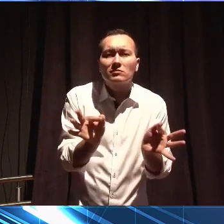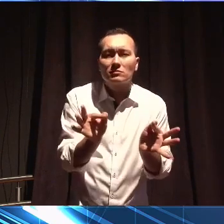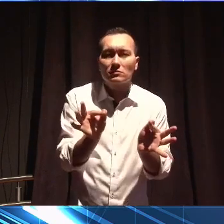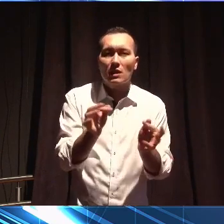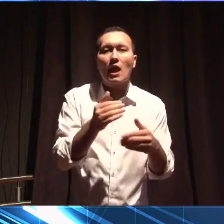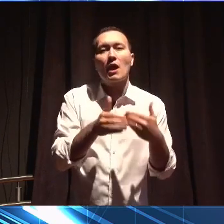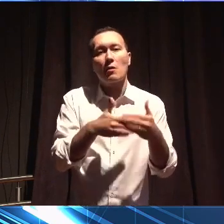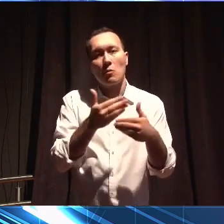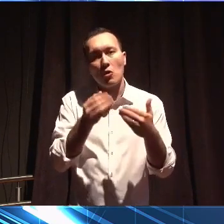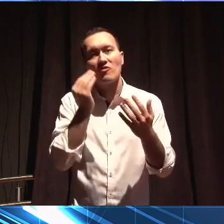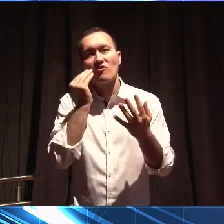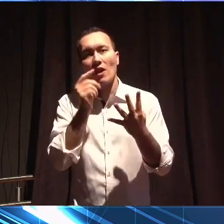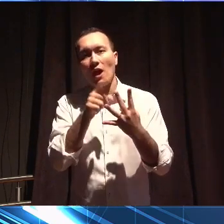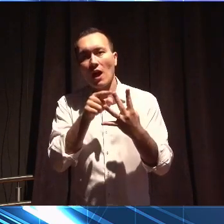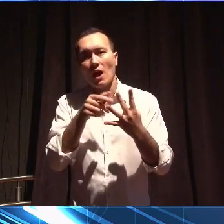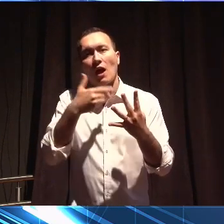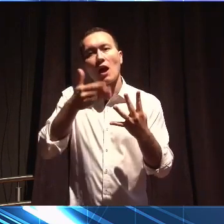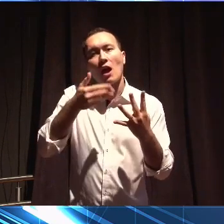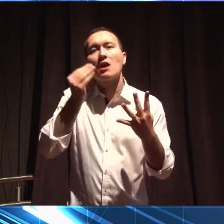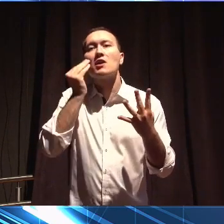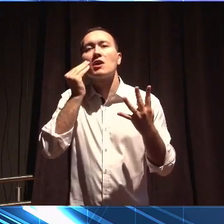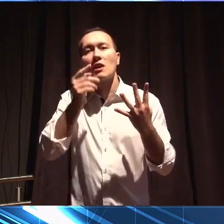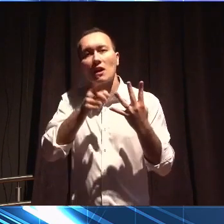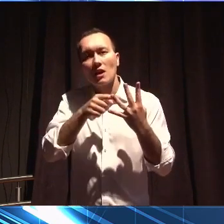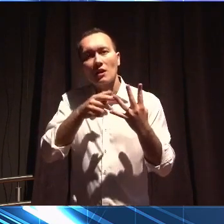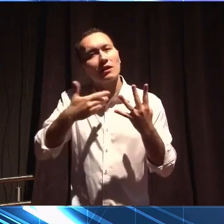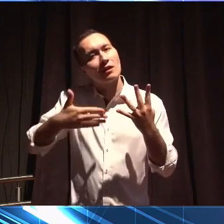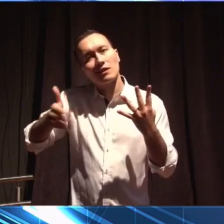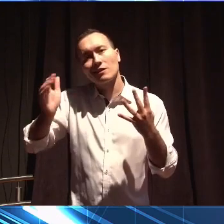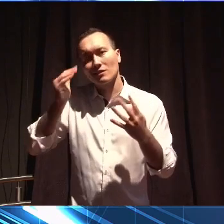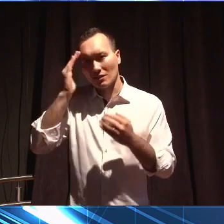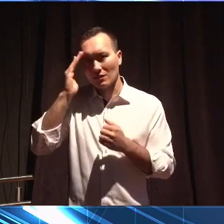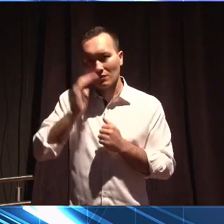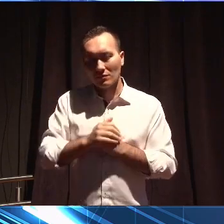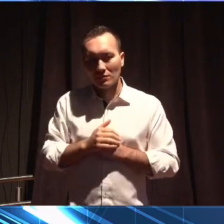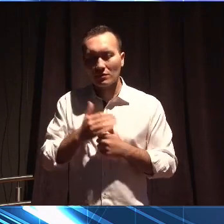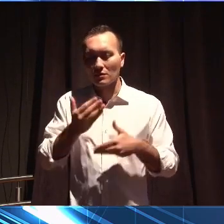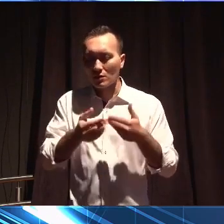soluções simples, e às vezes com isso você consegue também salvar uma graninha aí.